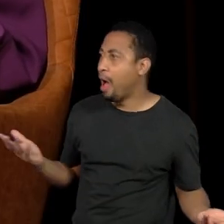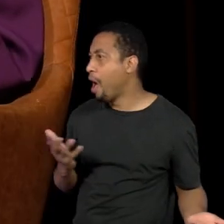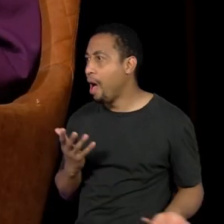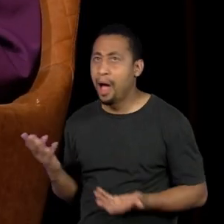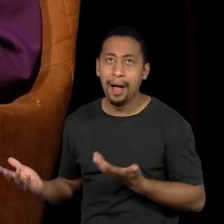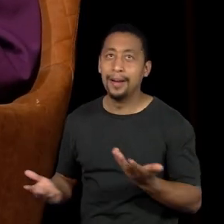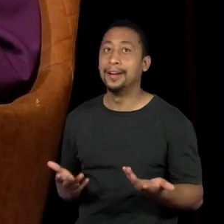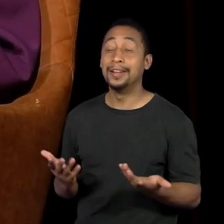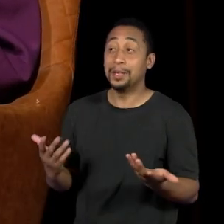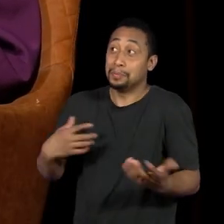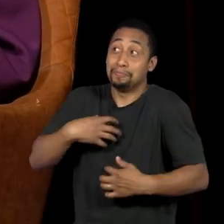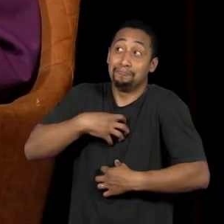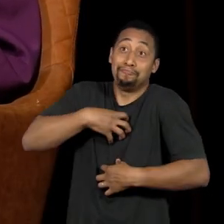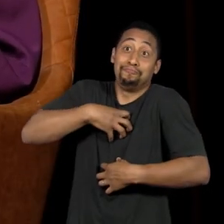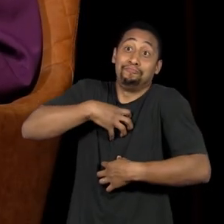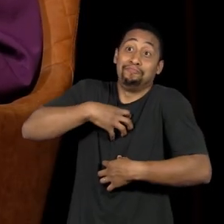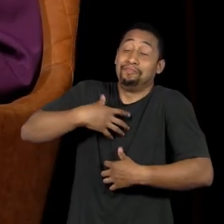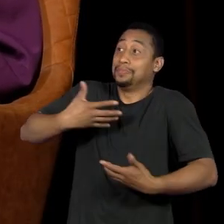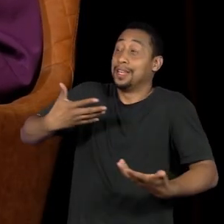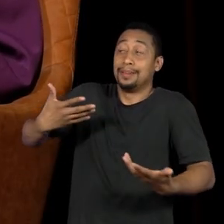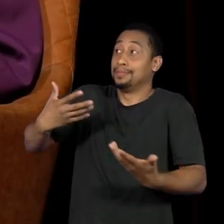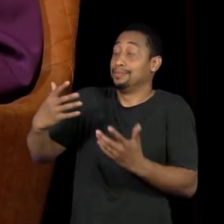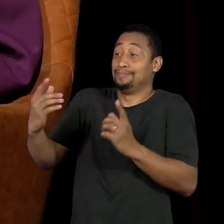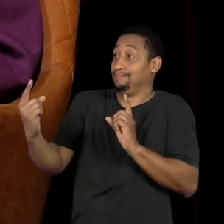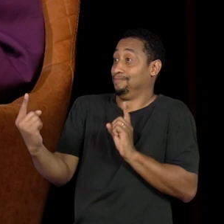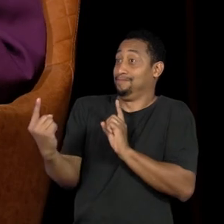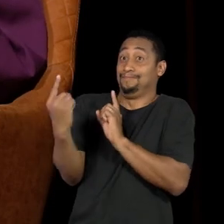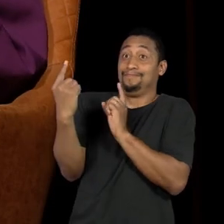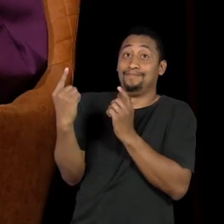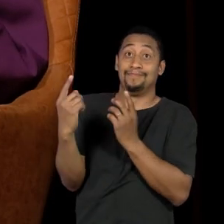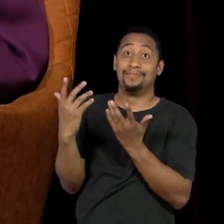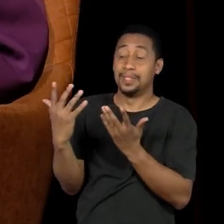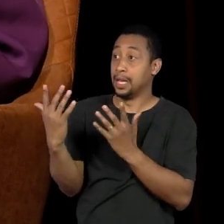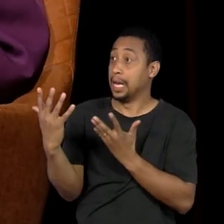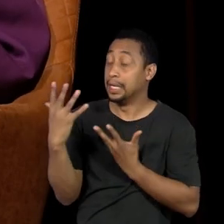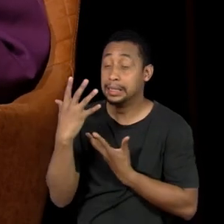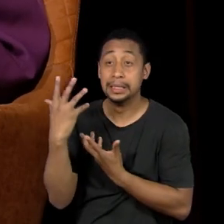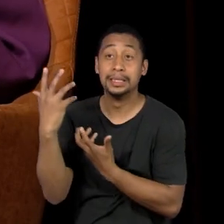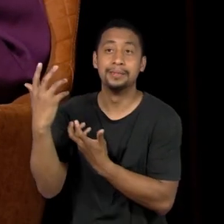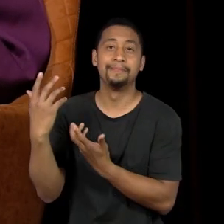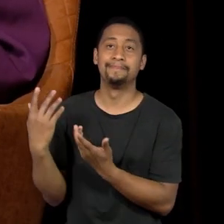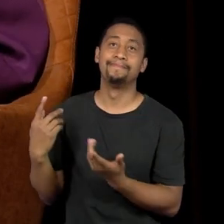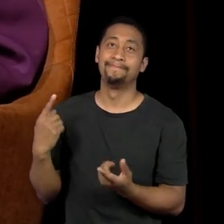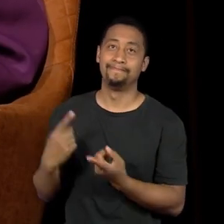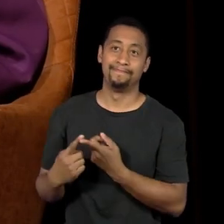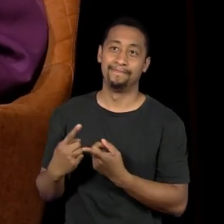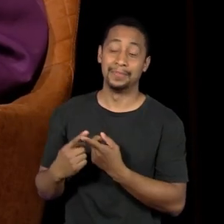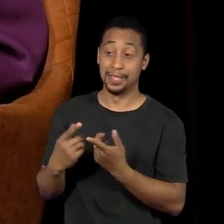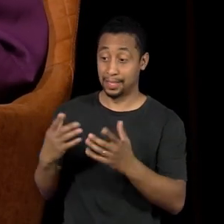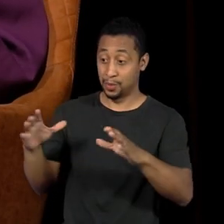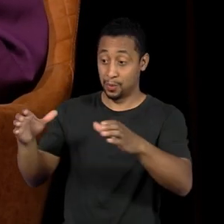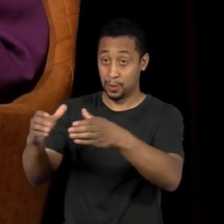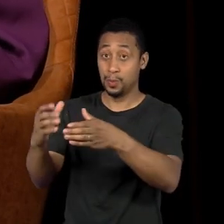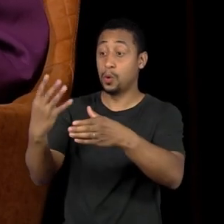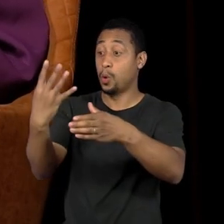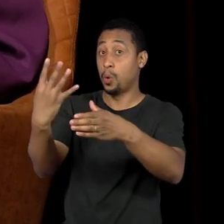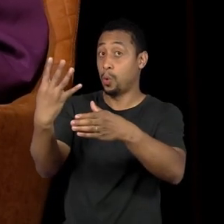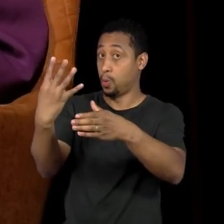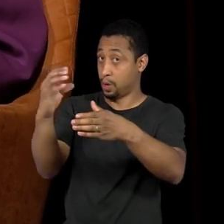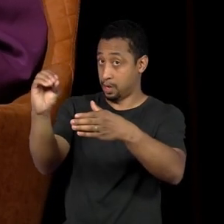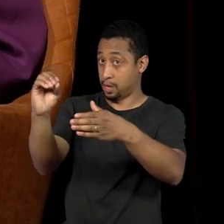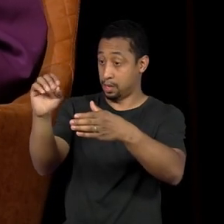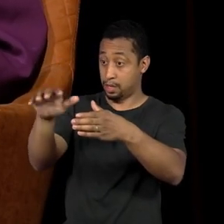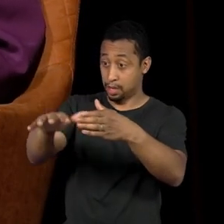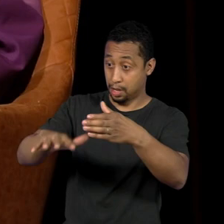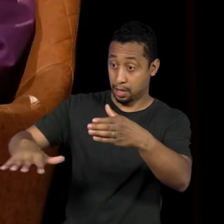Bateu aí, foi fatal, porque tinha 40 bailarinos, que eu tinha de dar aula,